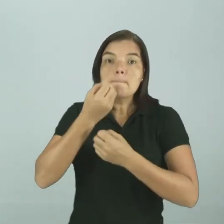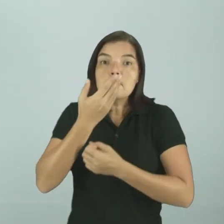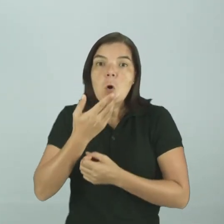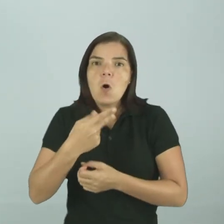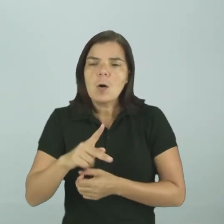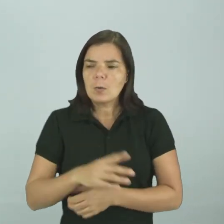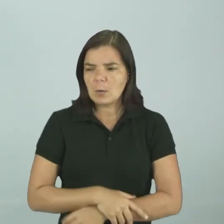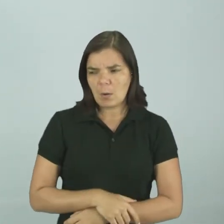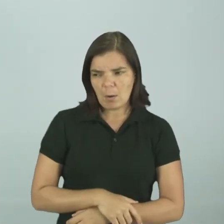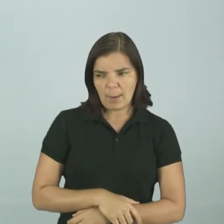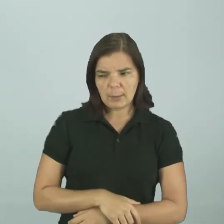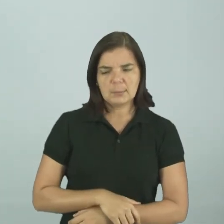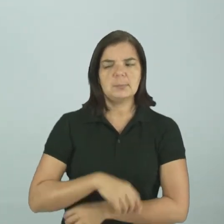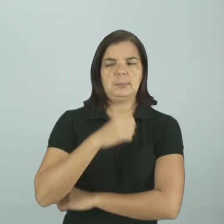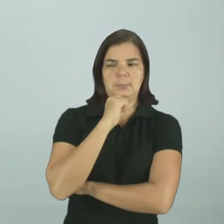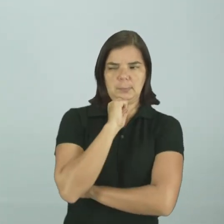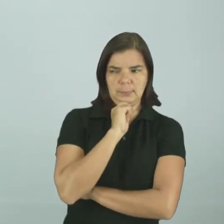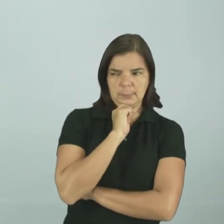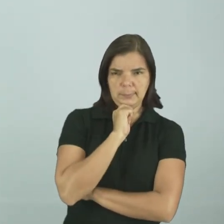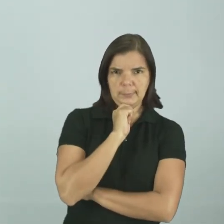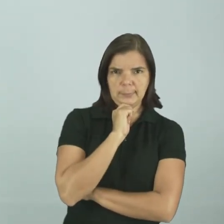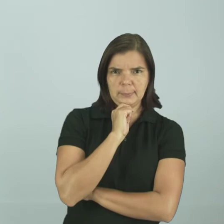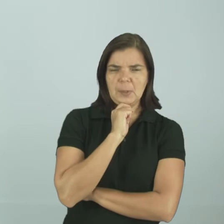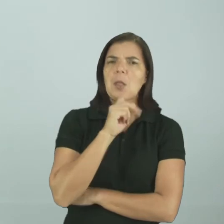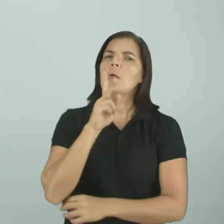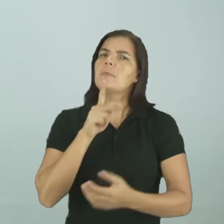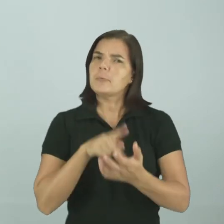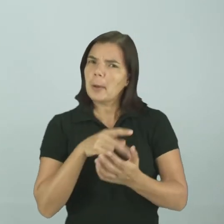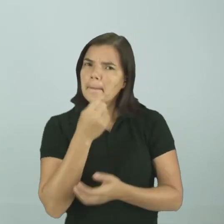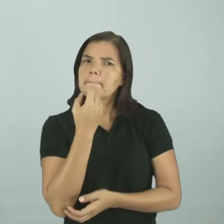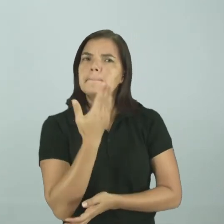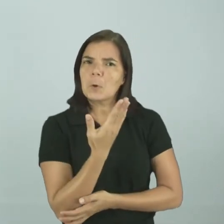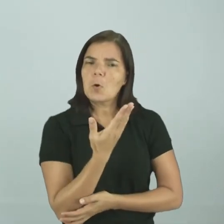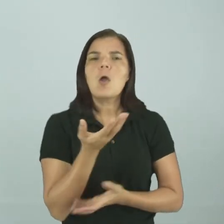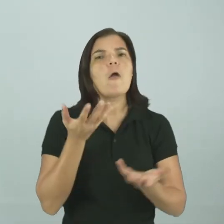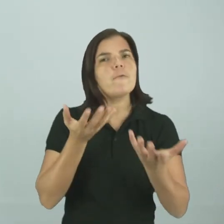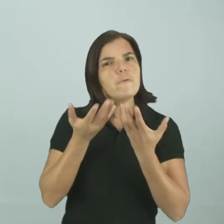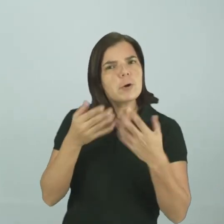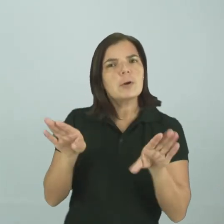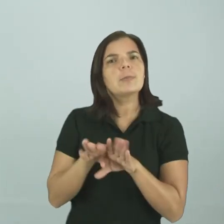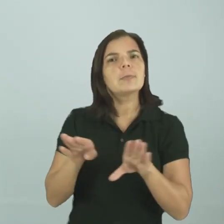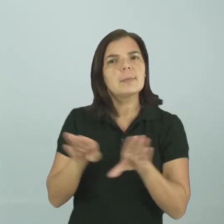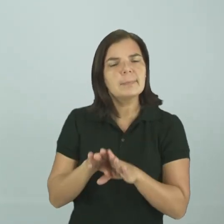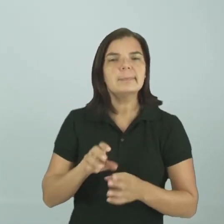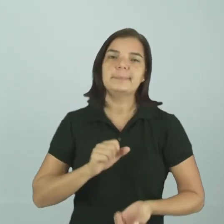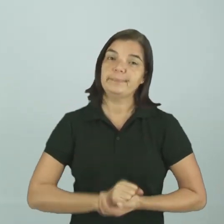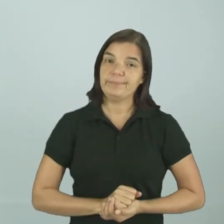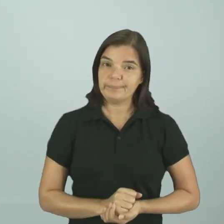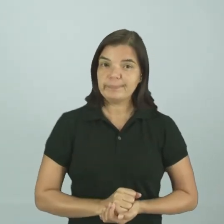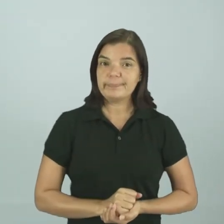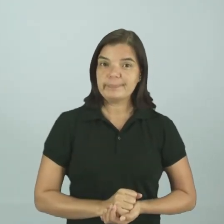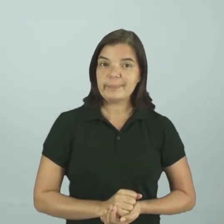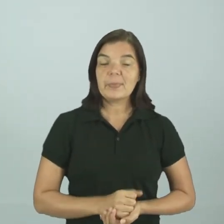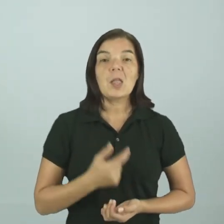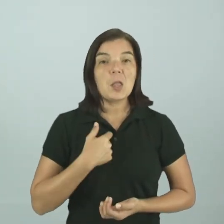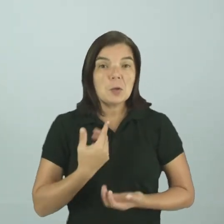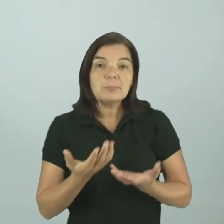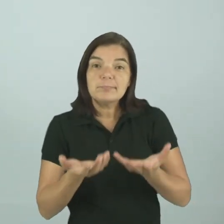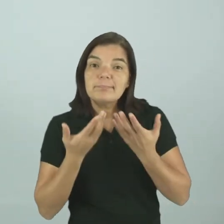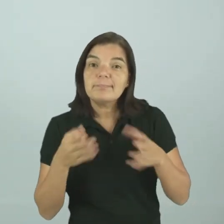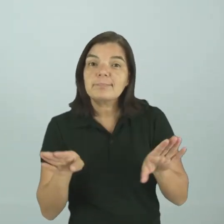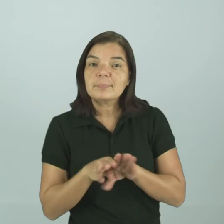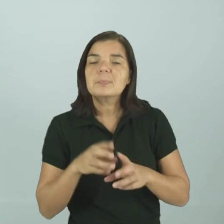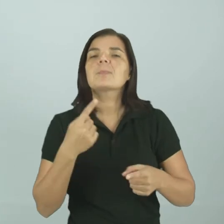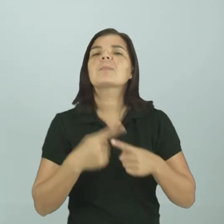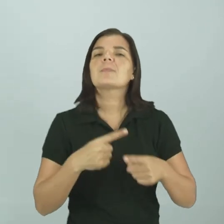seu e você fala assim, rapaz, não é que isso é bom? Eu vou querer isso aí pra mim. Eu vou querer isso aí pra